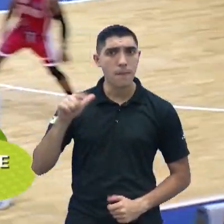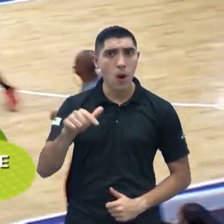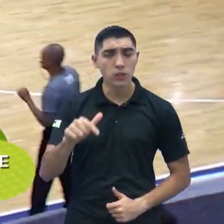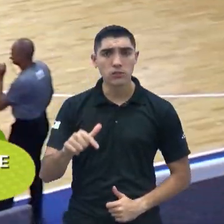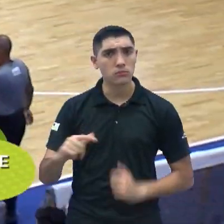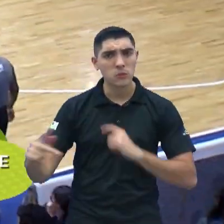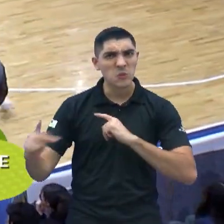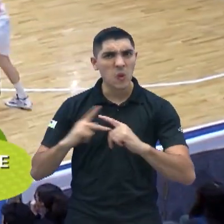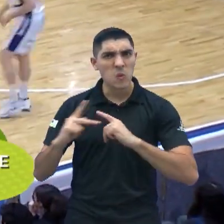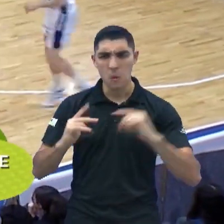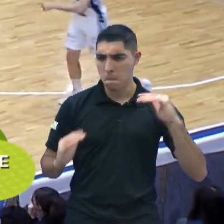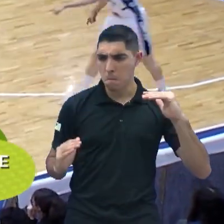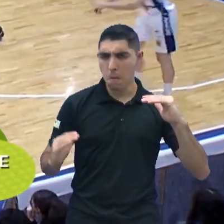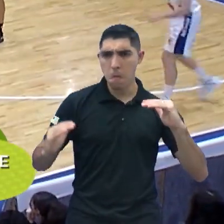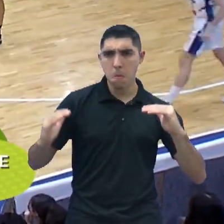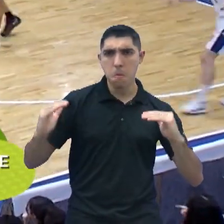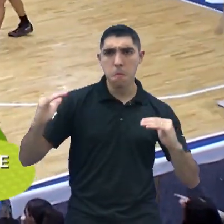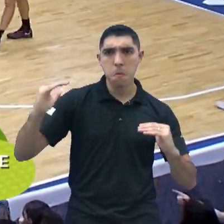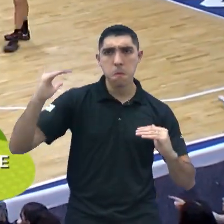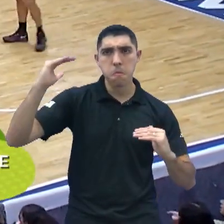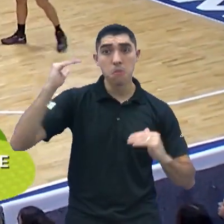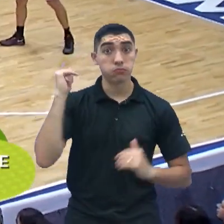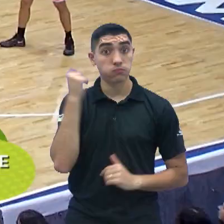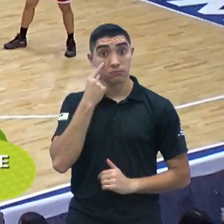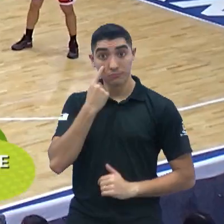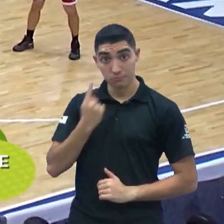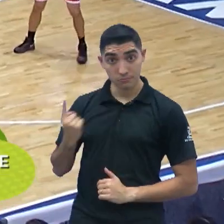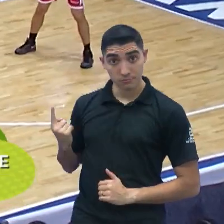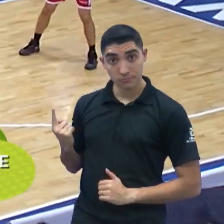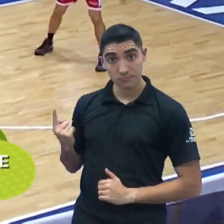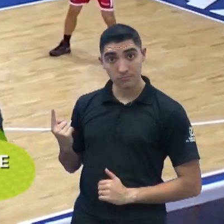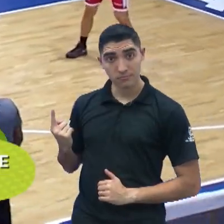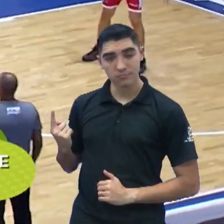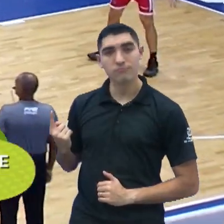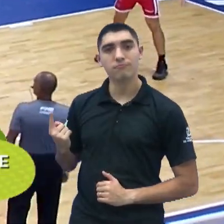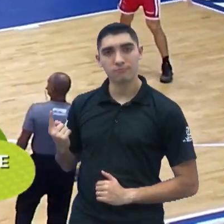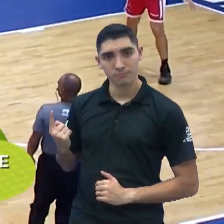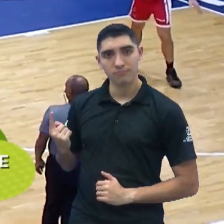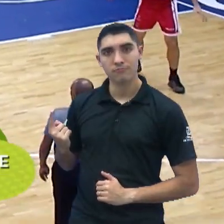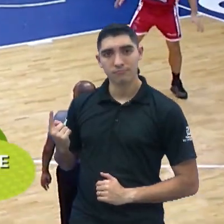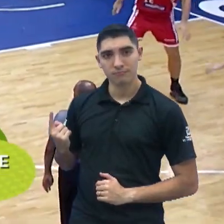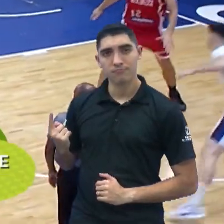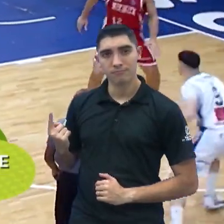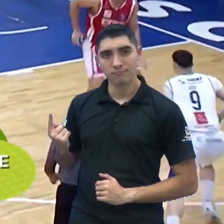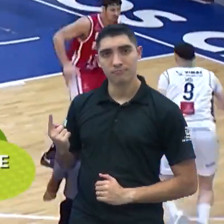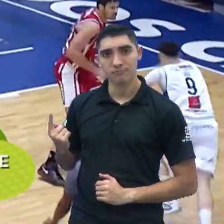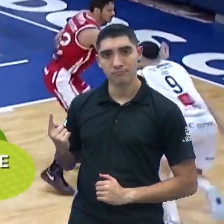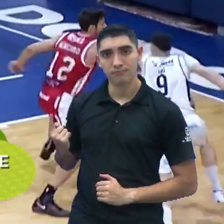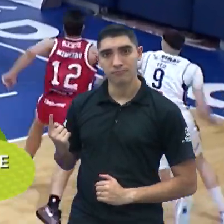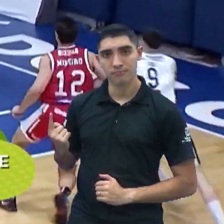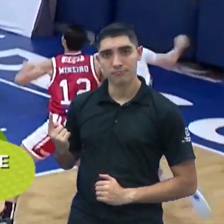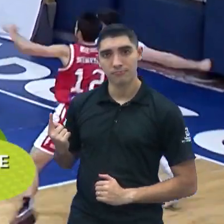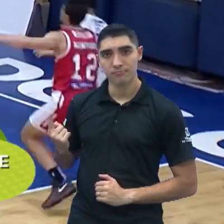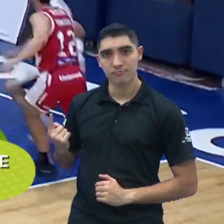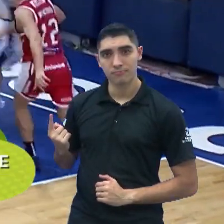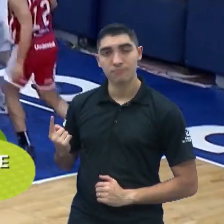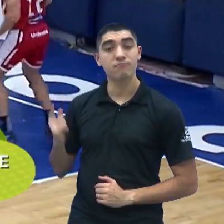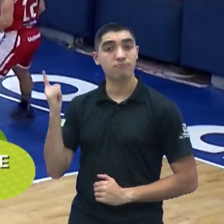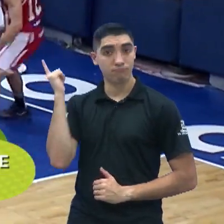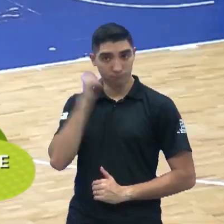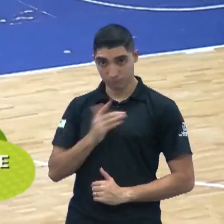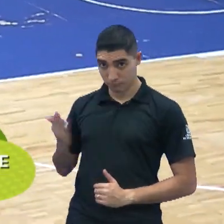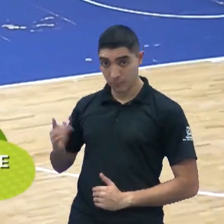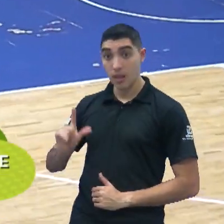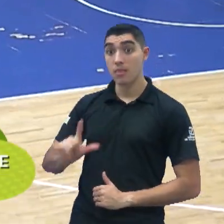a porteira abriu. Em menos de 1 minuto, veio uma sequência incrível. Primeiro com Malcolm